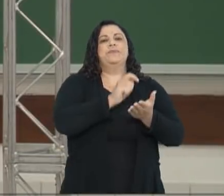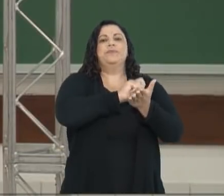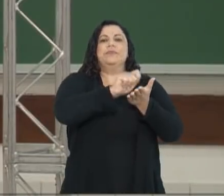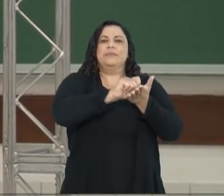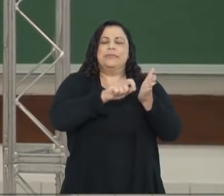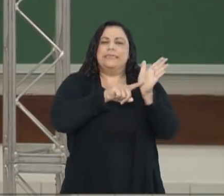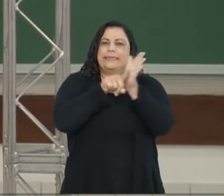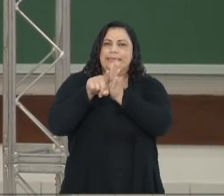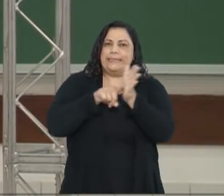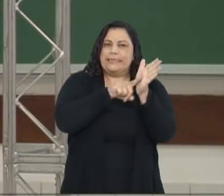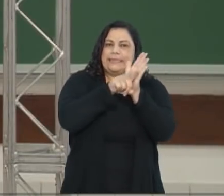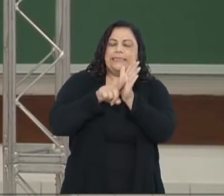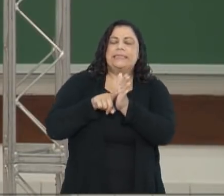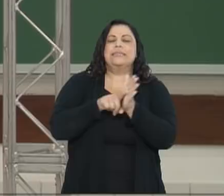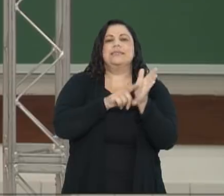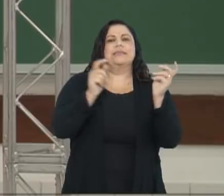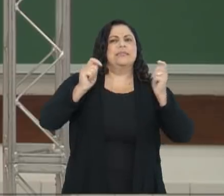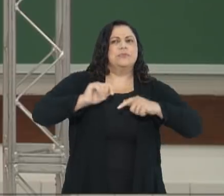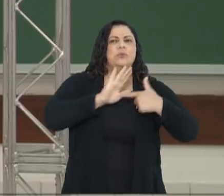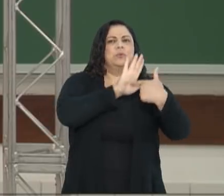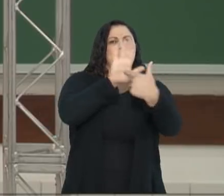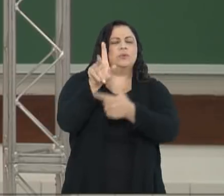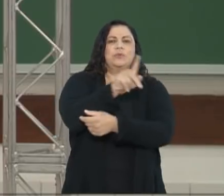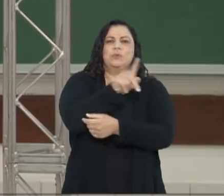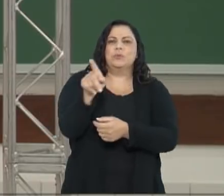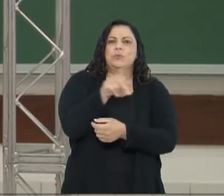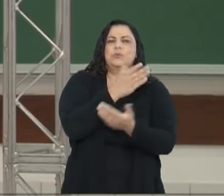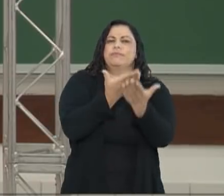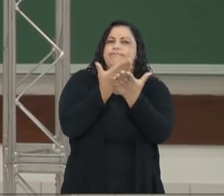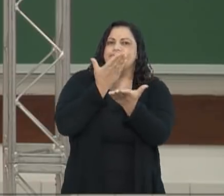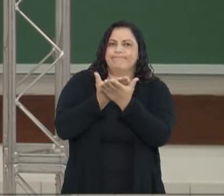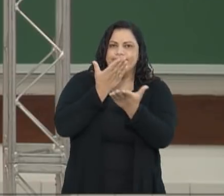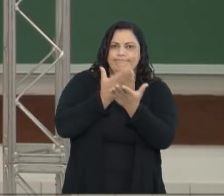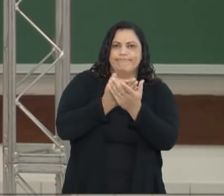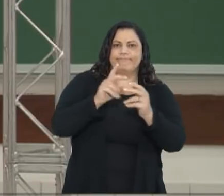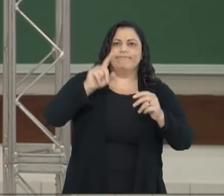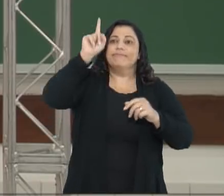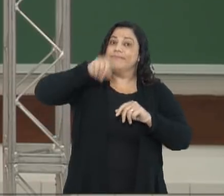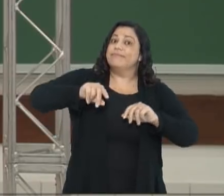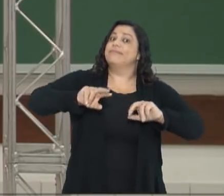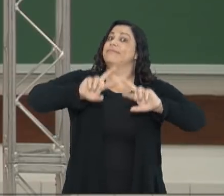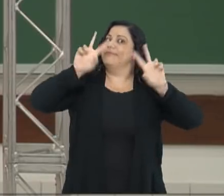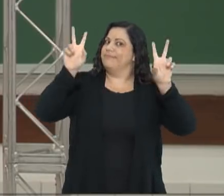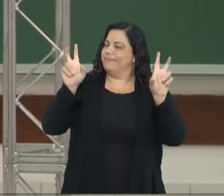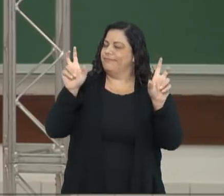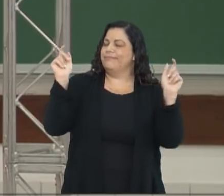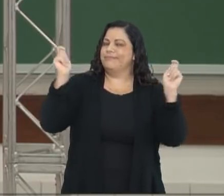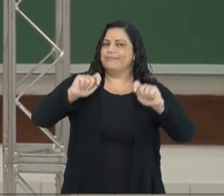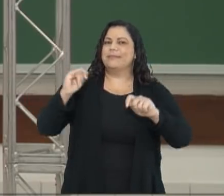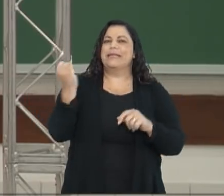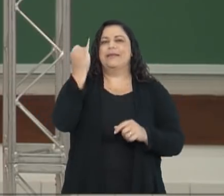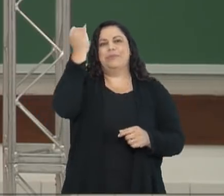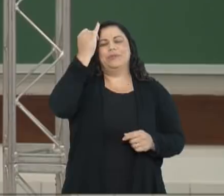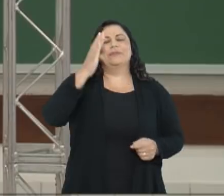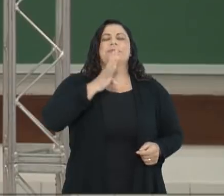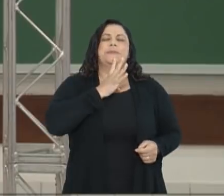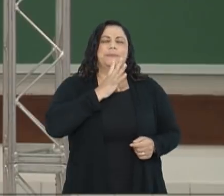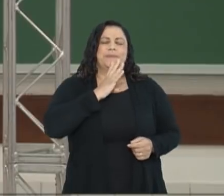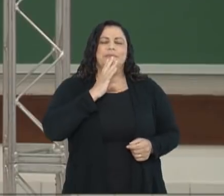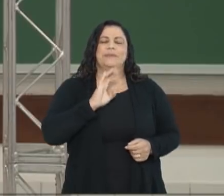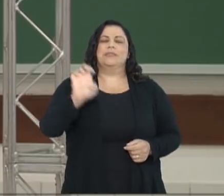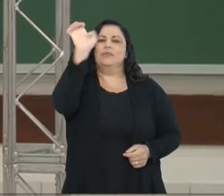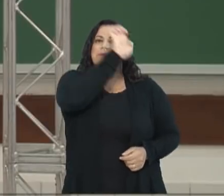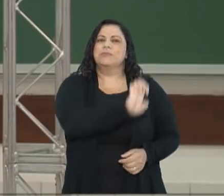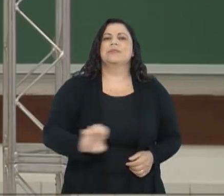para o professor, façam um bom estudo sobre ela, que é bem importante e interessante para a gente conhecer um pouquinho mais sobre a Europa,